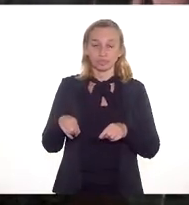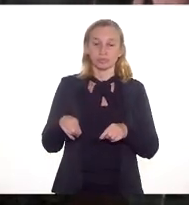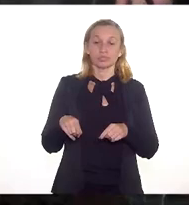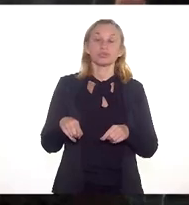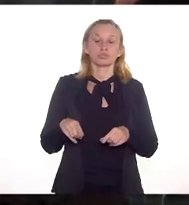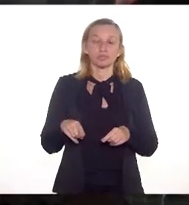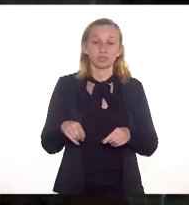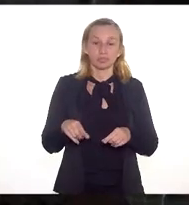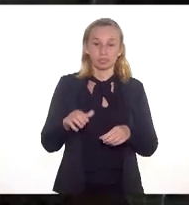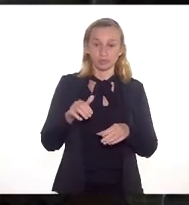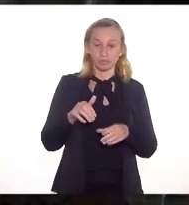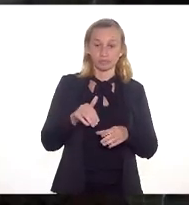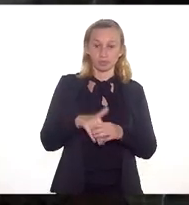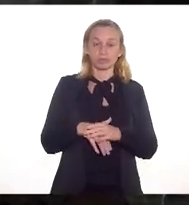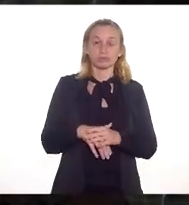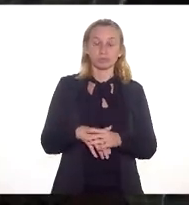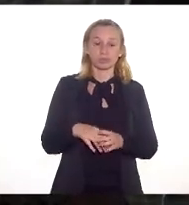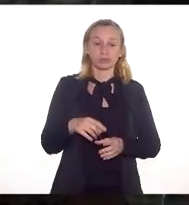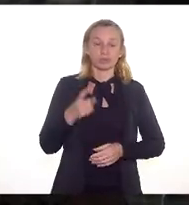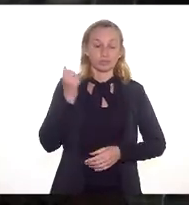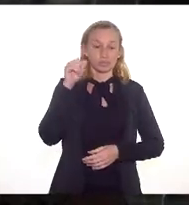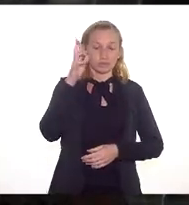Então, como vota o deputado